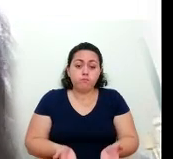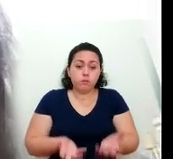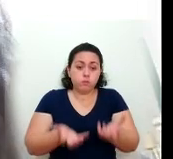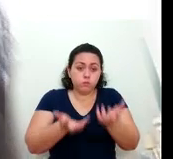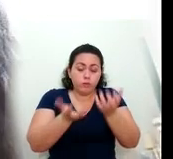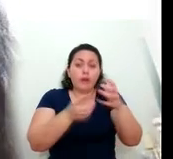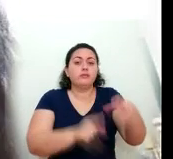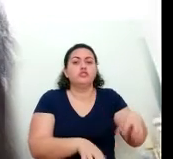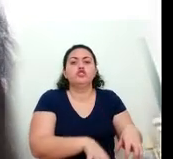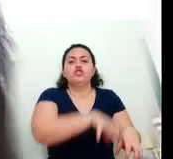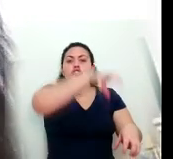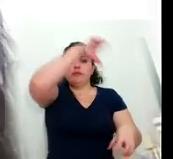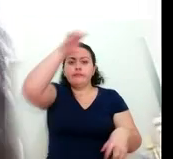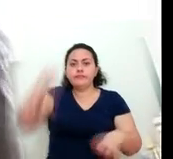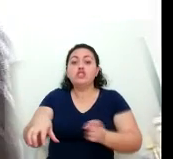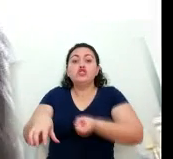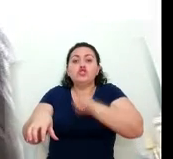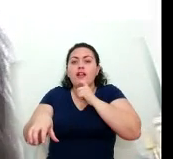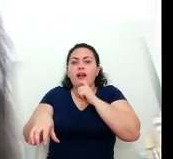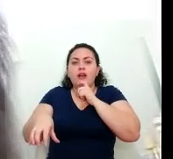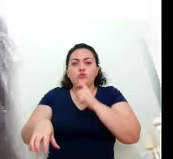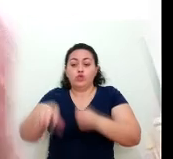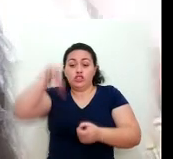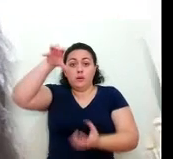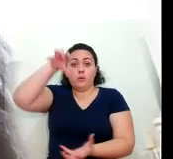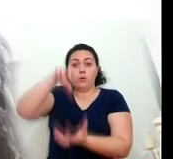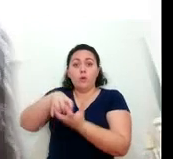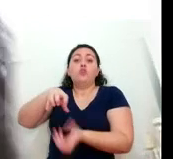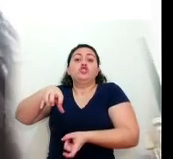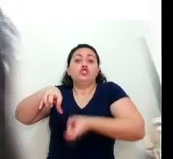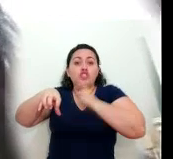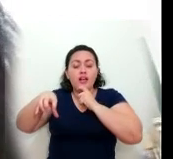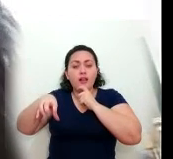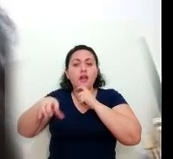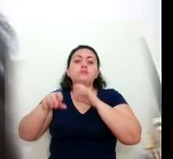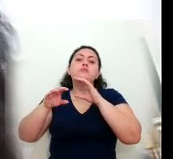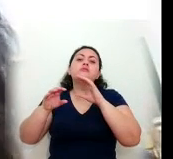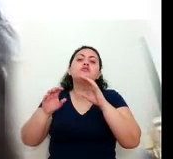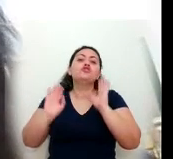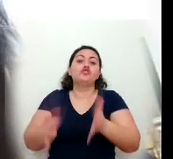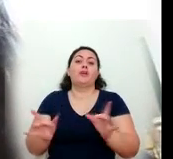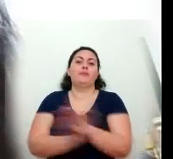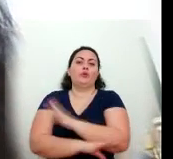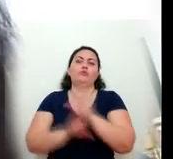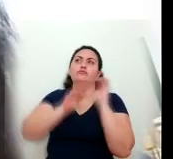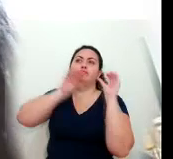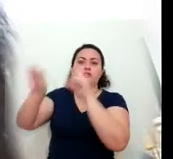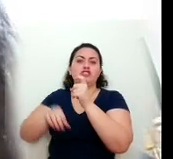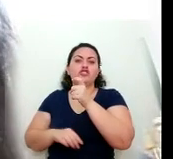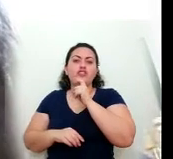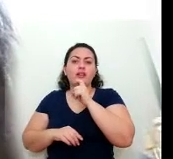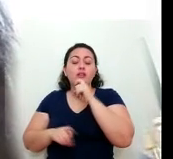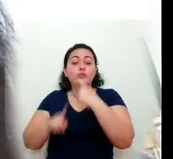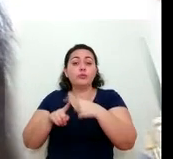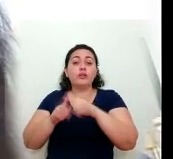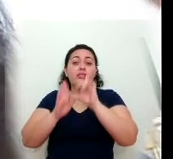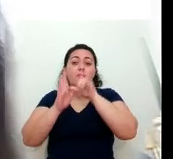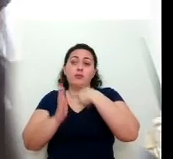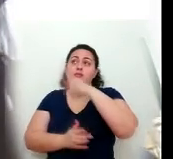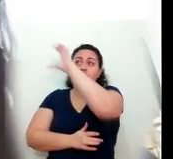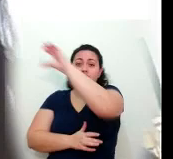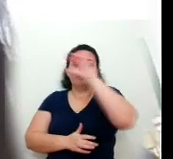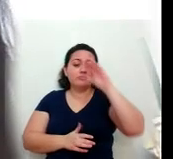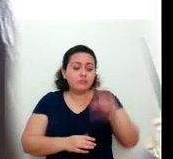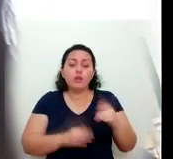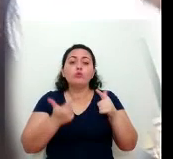levantou a fervura, a gente tira e dá um choque numa água fria. Que daí ao congelar, no descongelar, elas não ficam com aquela textura mole, né? Que não